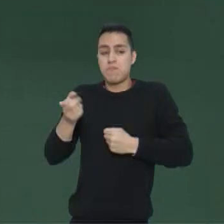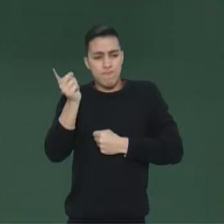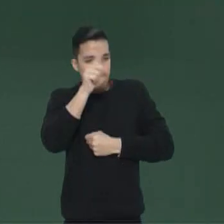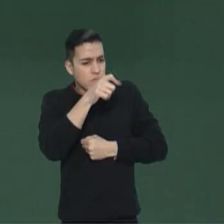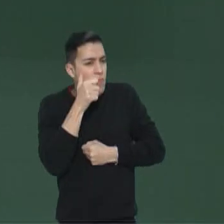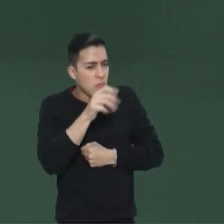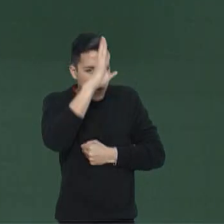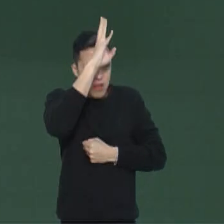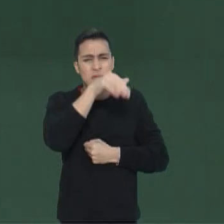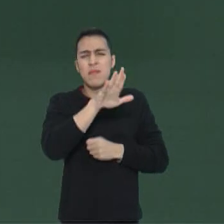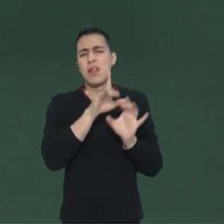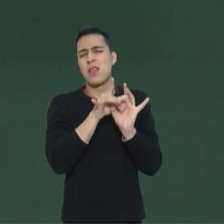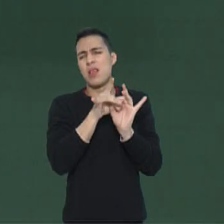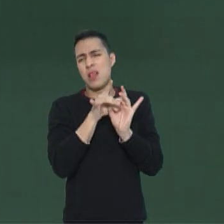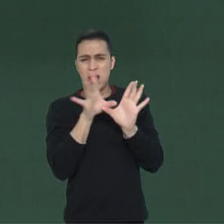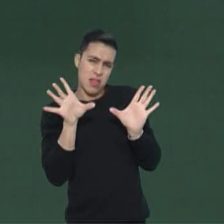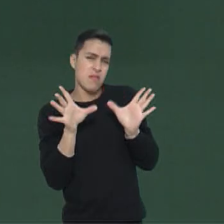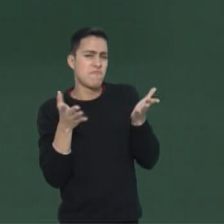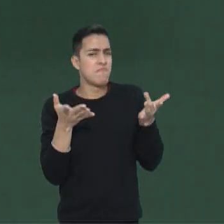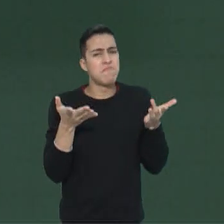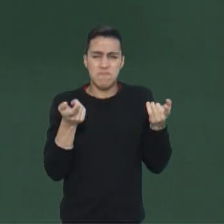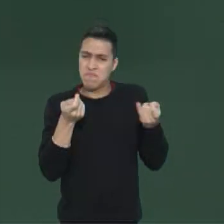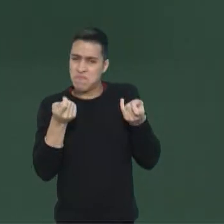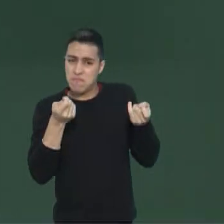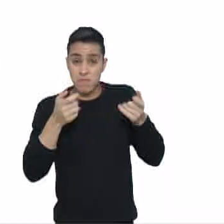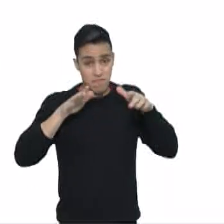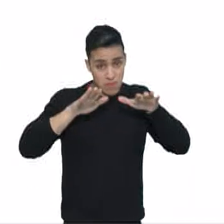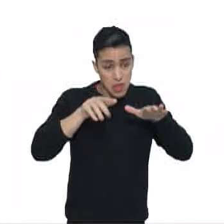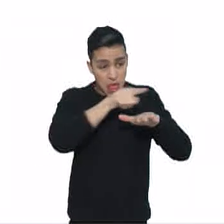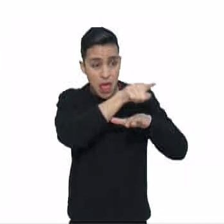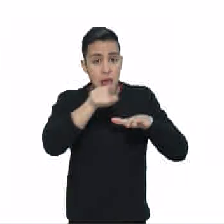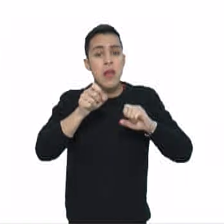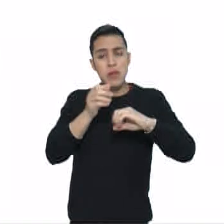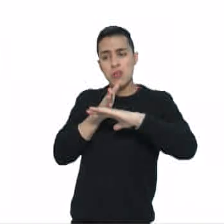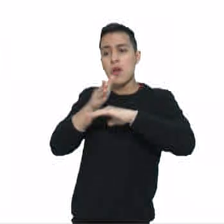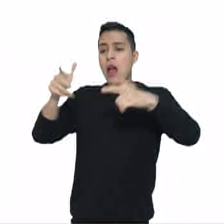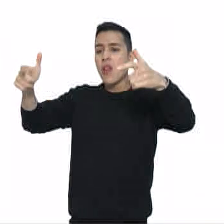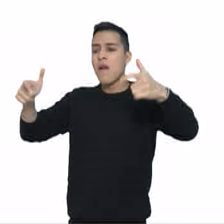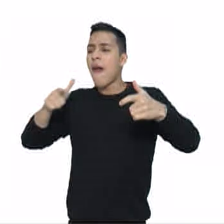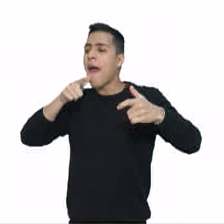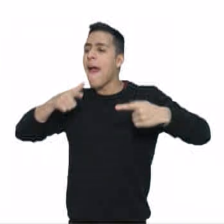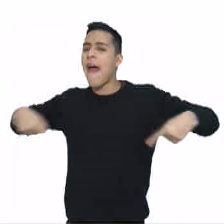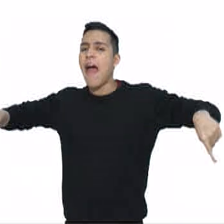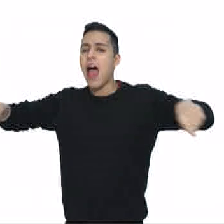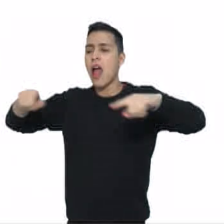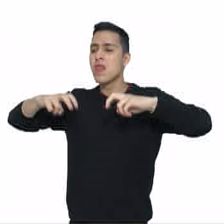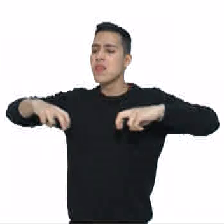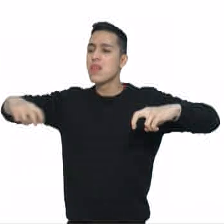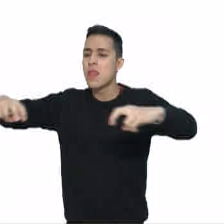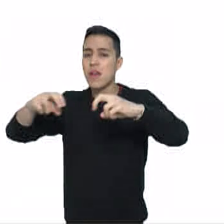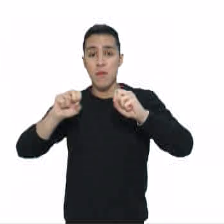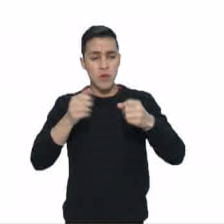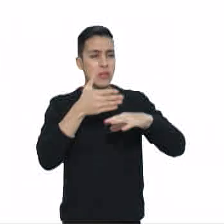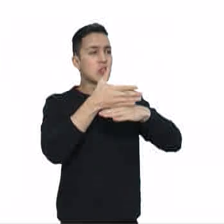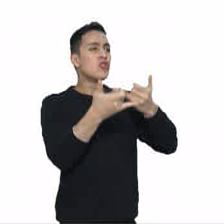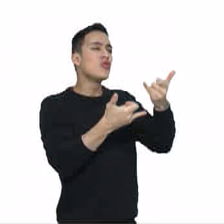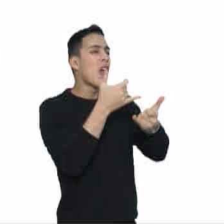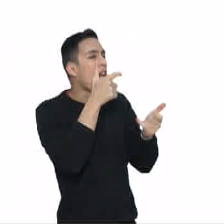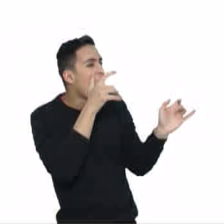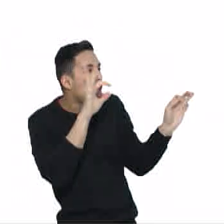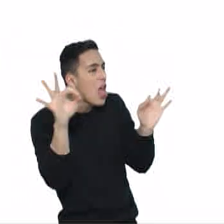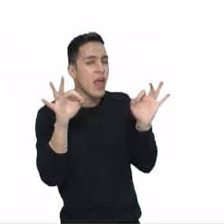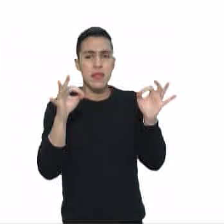realmente tinham um pouquinho mais de liberdade. Poderiam frequentar banhos, poderiam ir a jogos, poderiam ir a